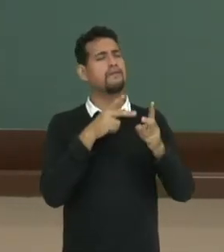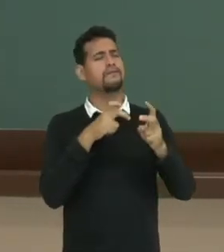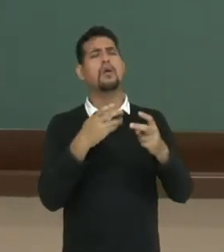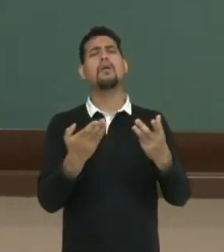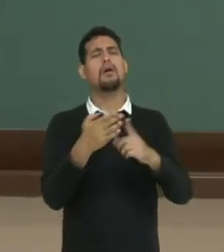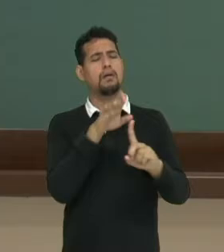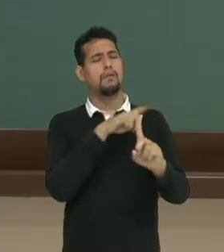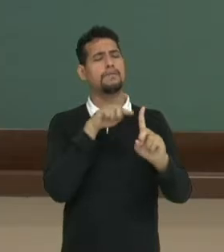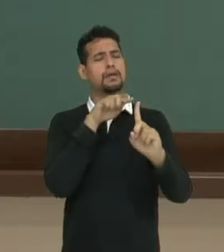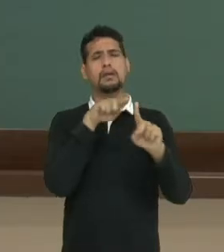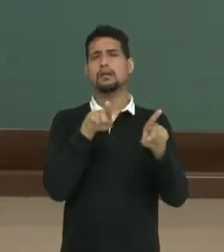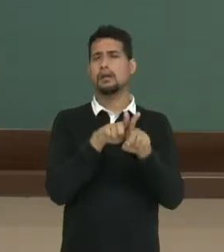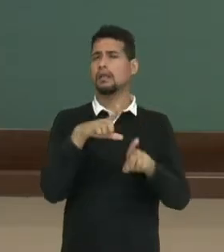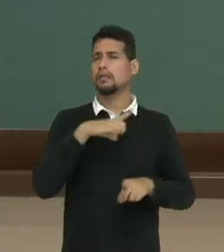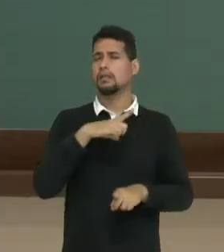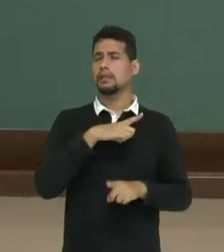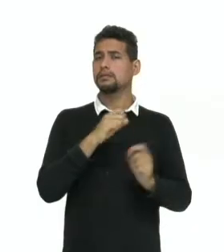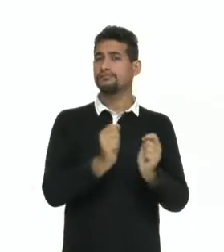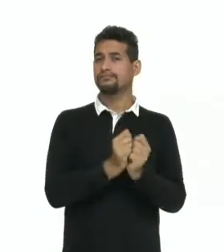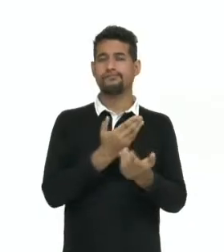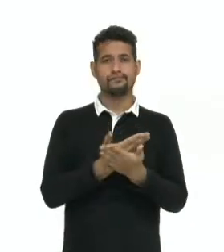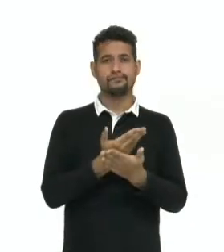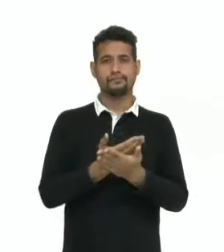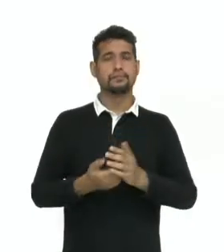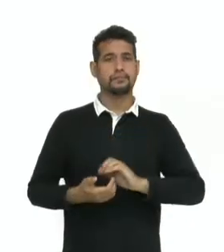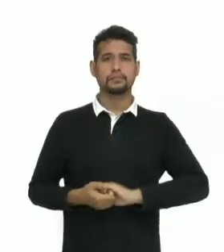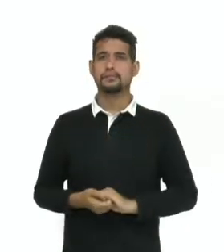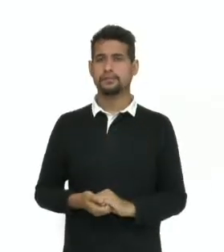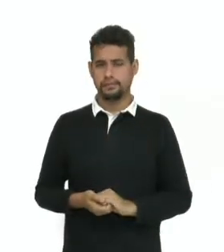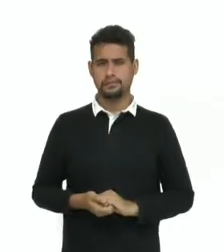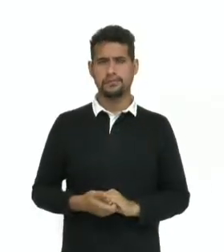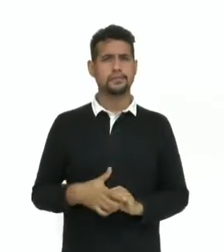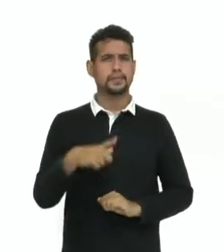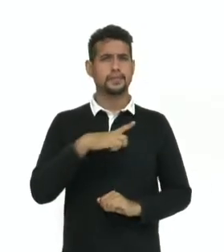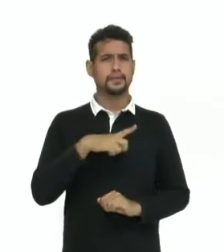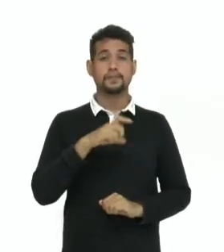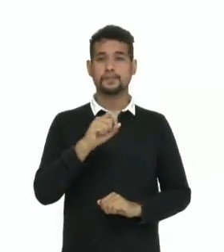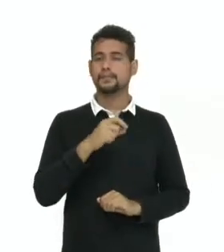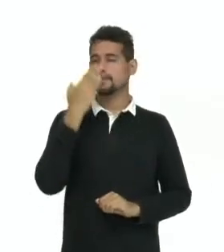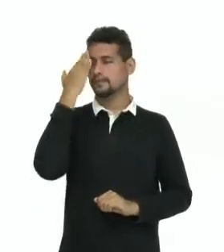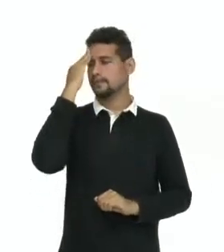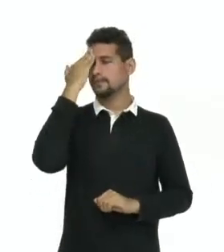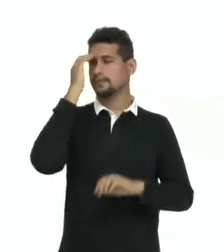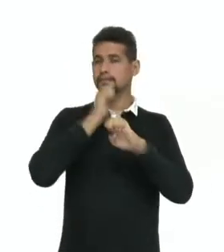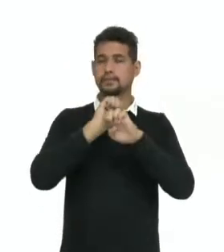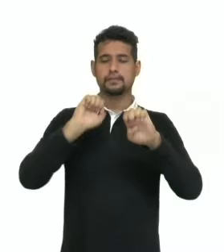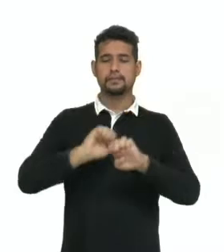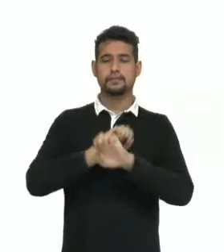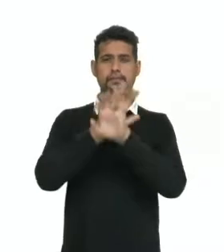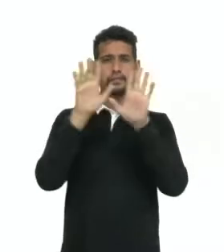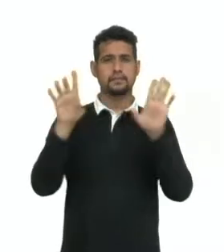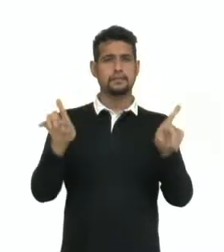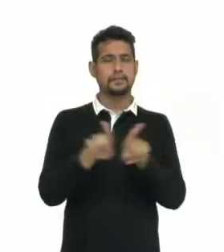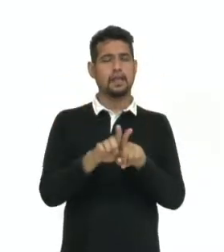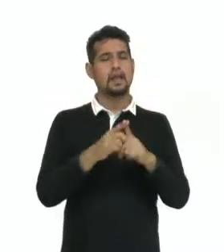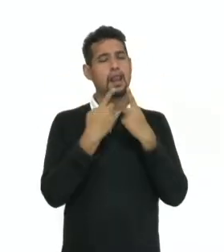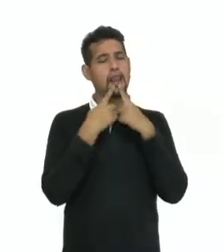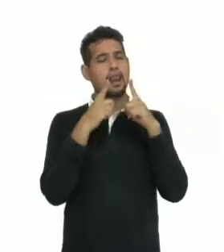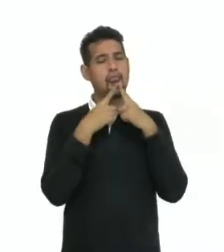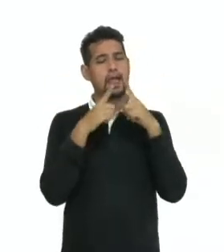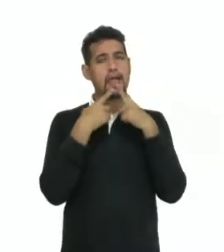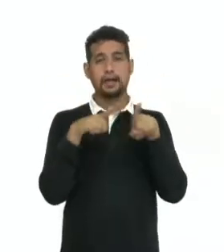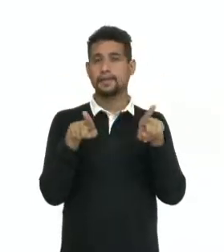os objetivos que estabelecemos para essa aula. Então, consistem em compreender os elementos que compõem a carta de reclamação